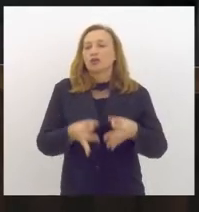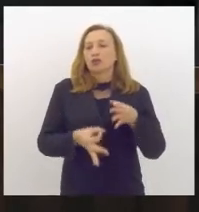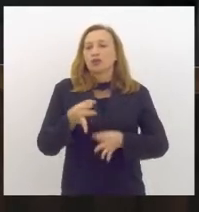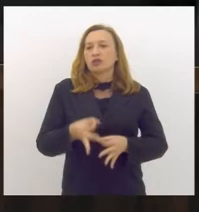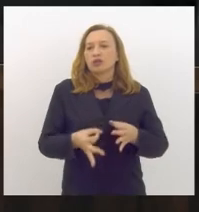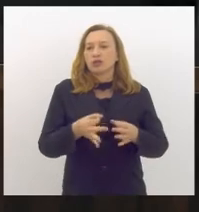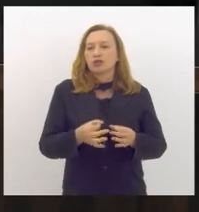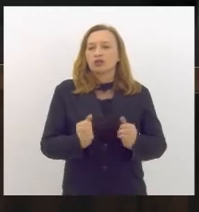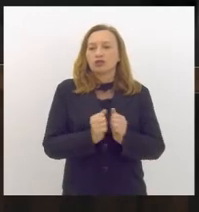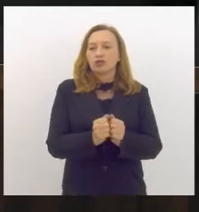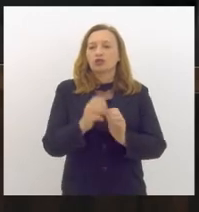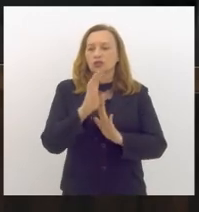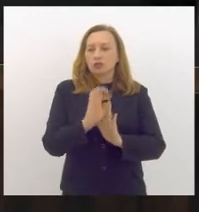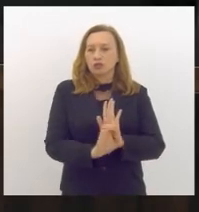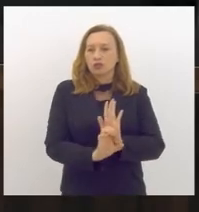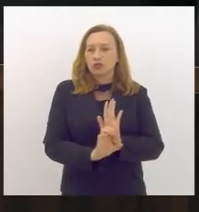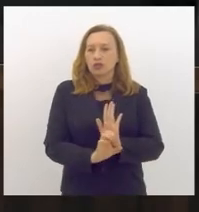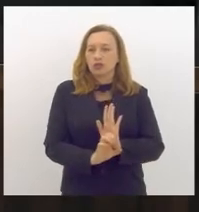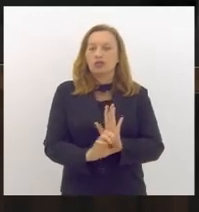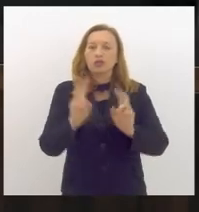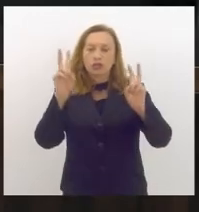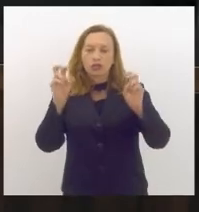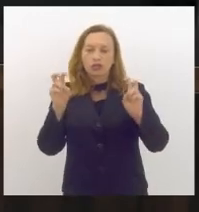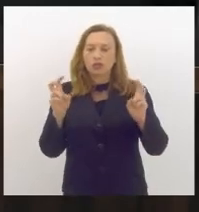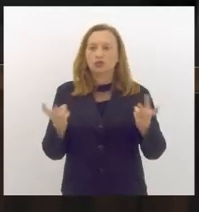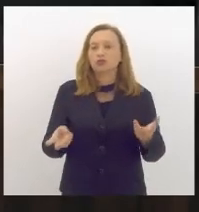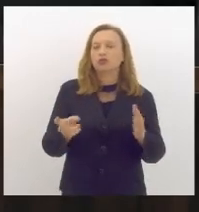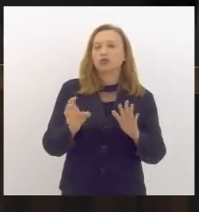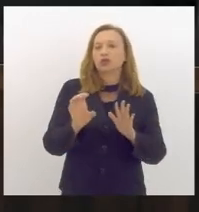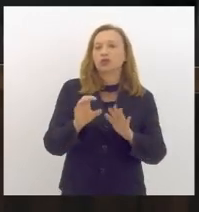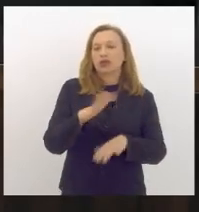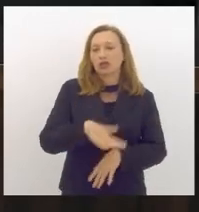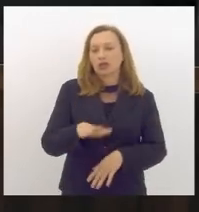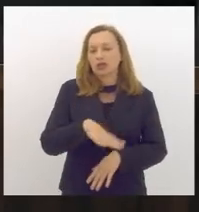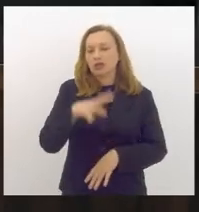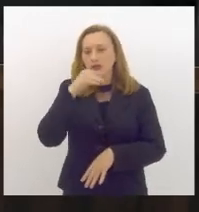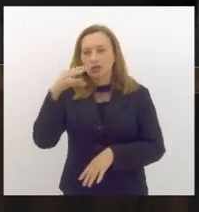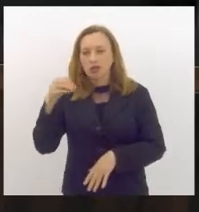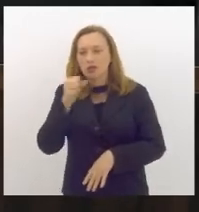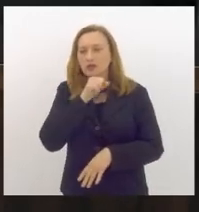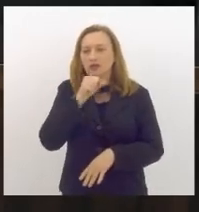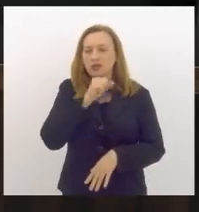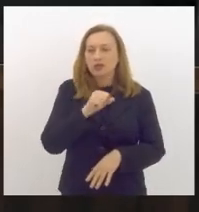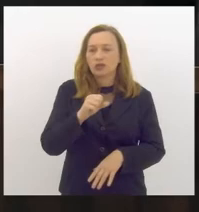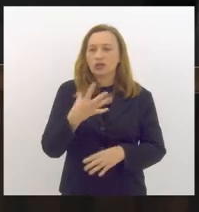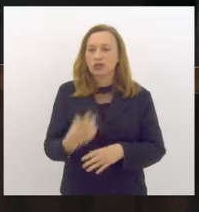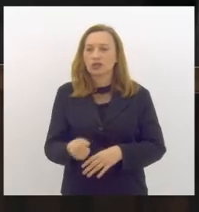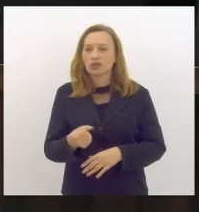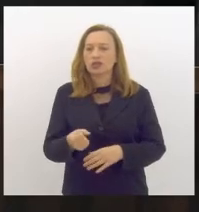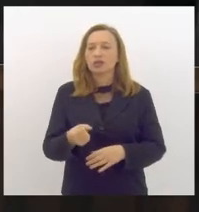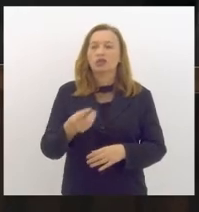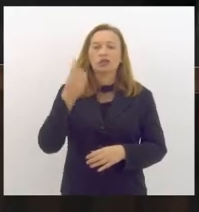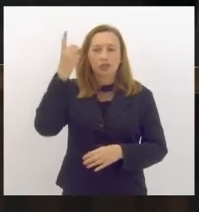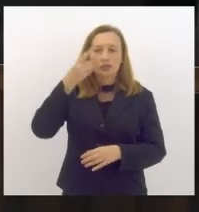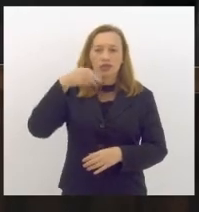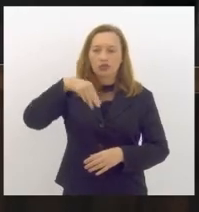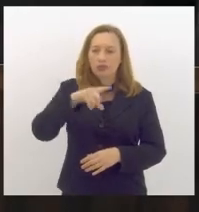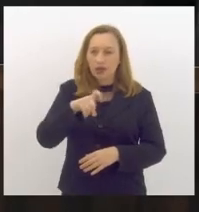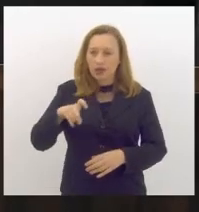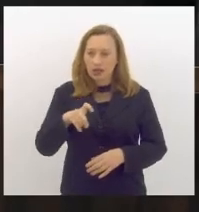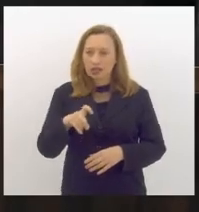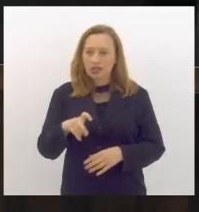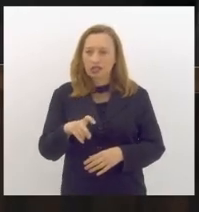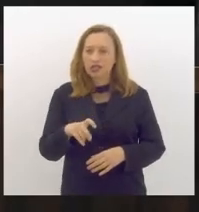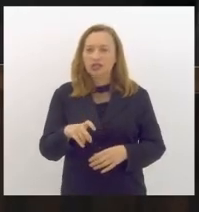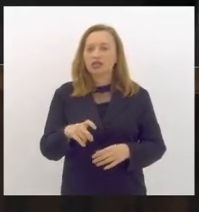pela condicionalidade com emendas de assunto da criança, adolescente e do idoso favorável. Relatores, deputado Max e Librelon. Pendendo de parecer da Comissão